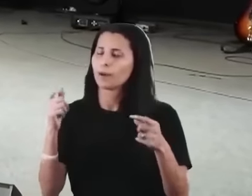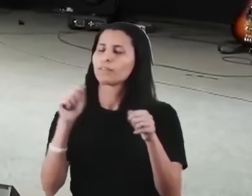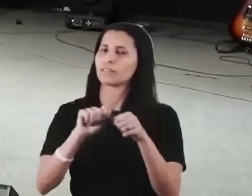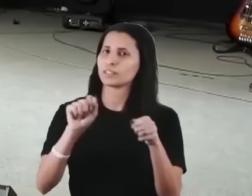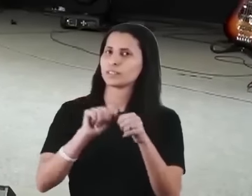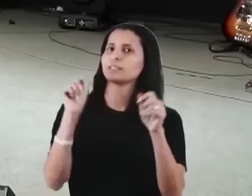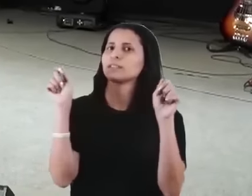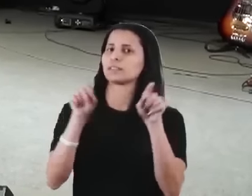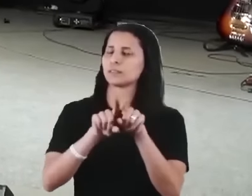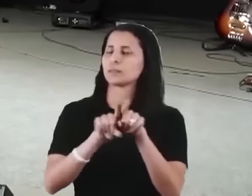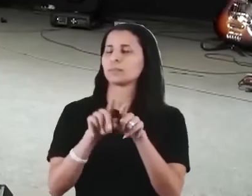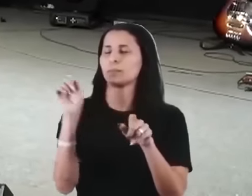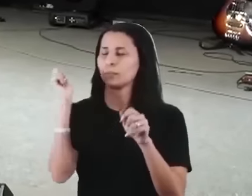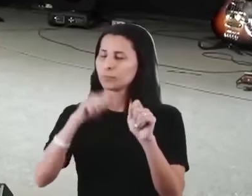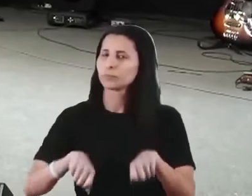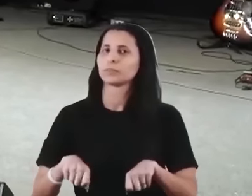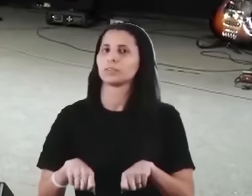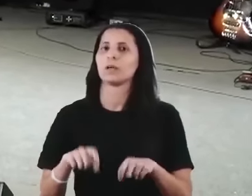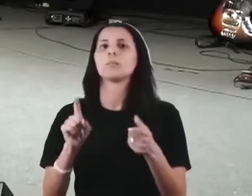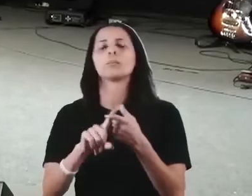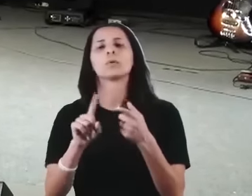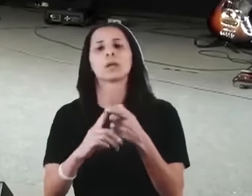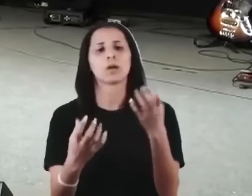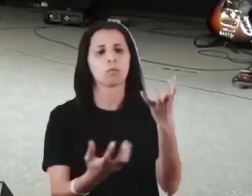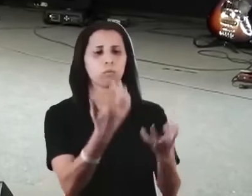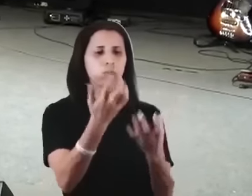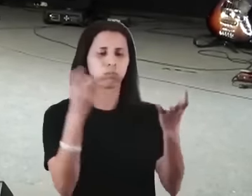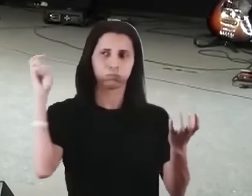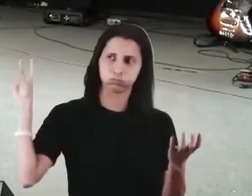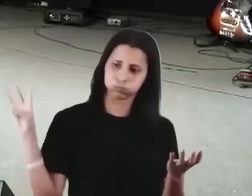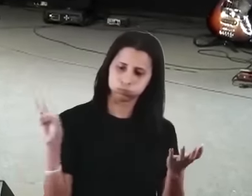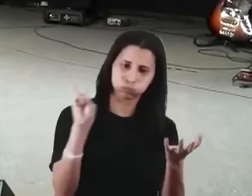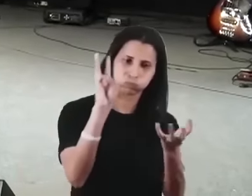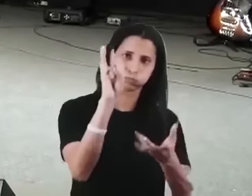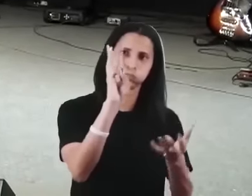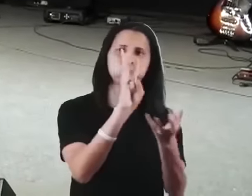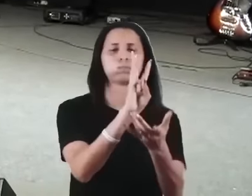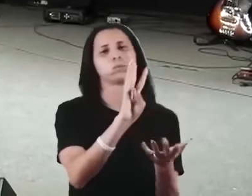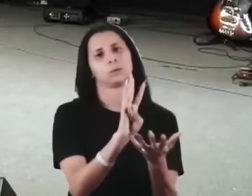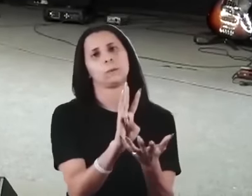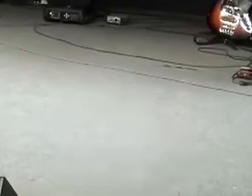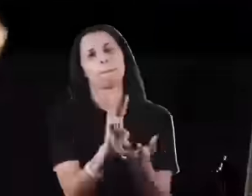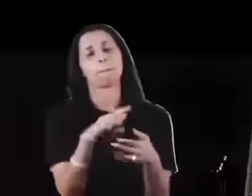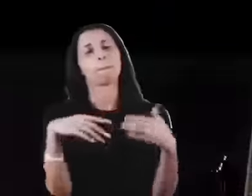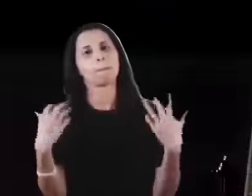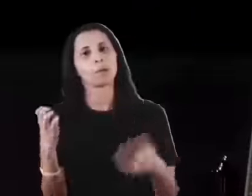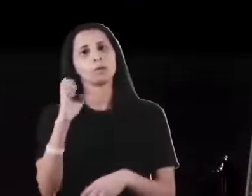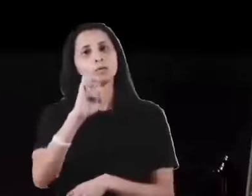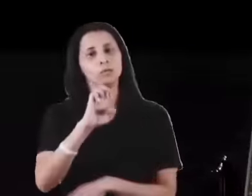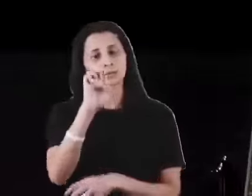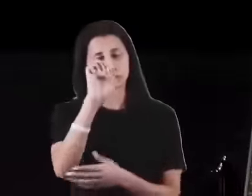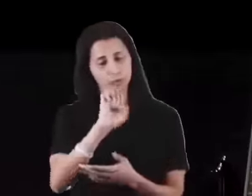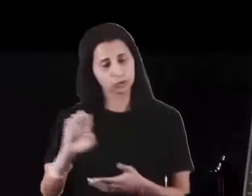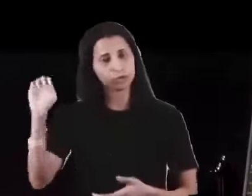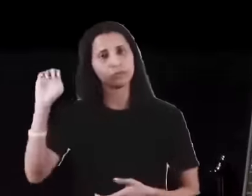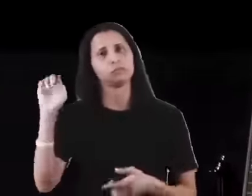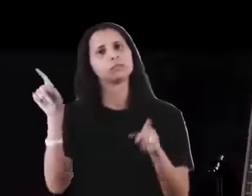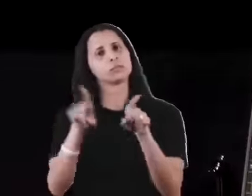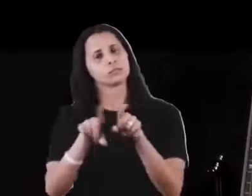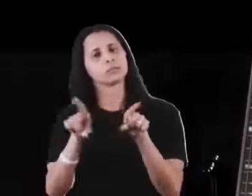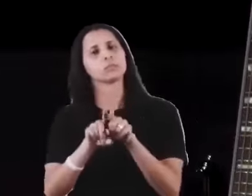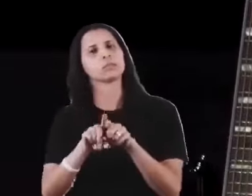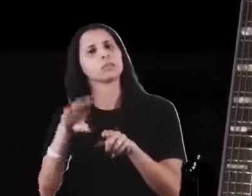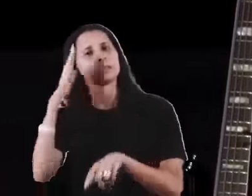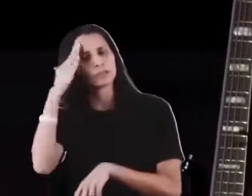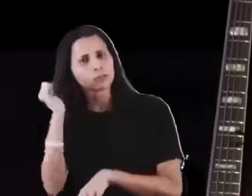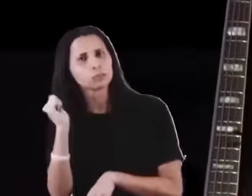prática porque foram capazes de entrar na fornalha de fogo ardente e Estevão seu Bia que ele tinha que se